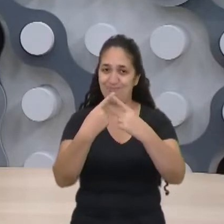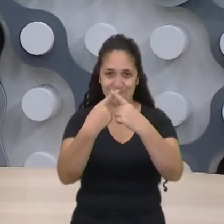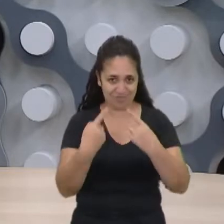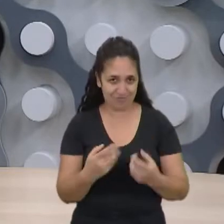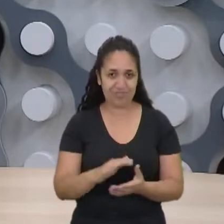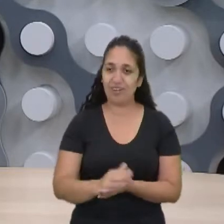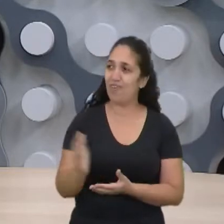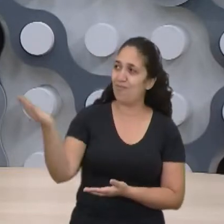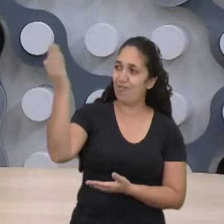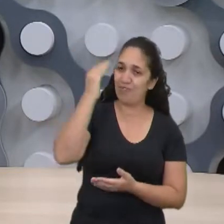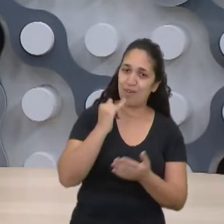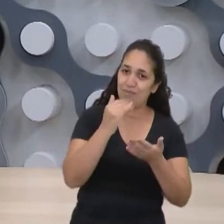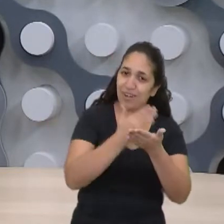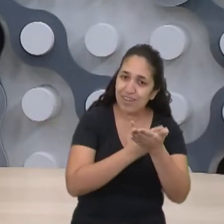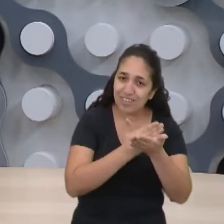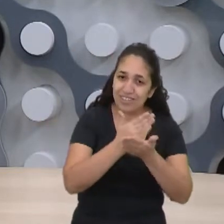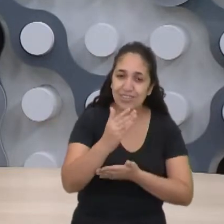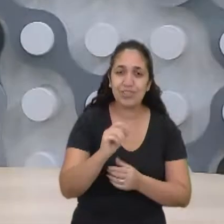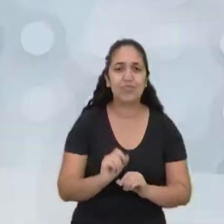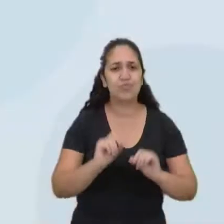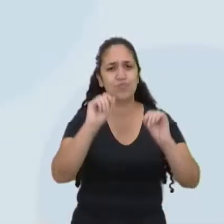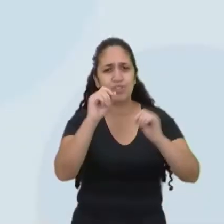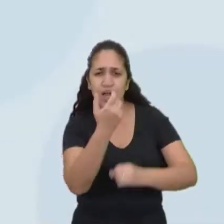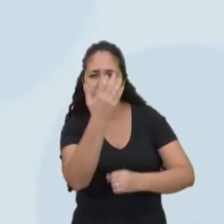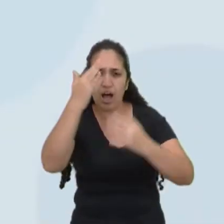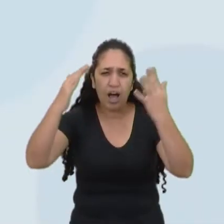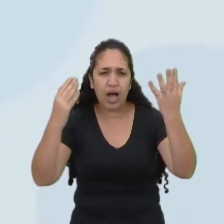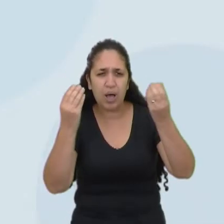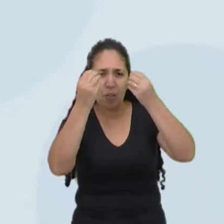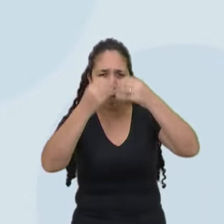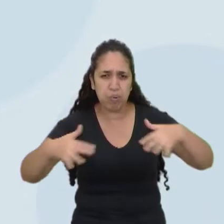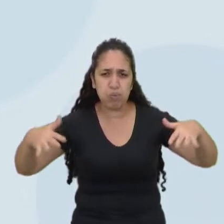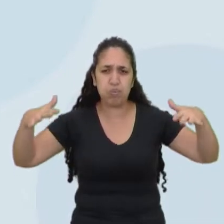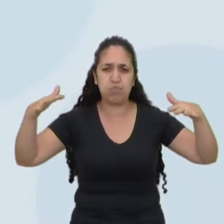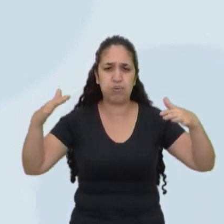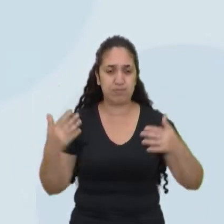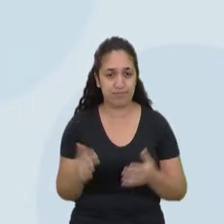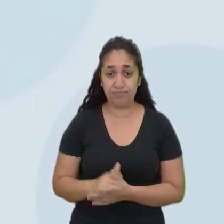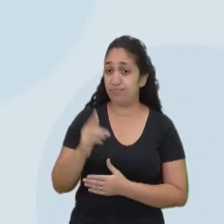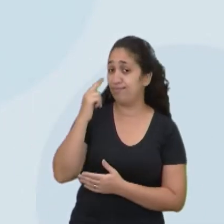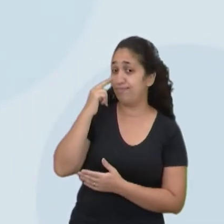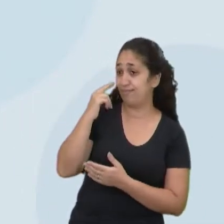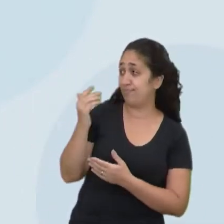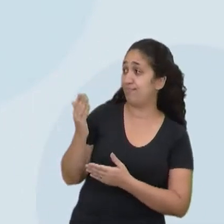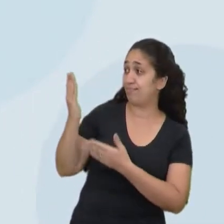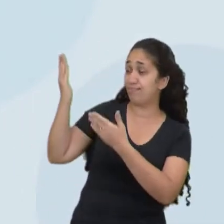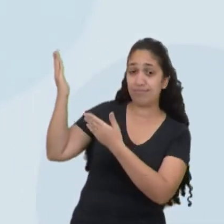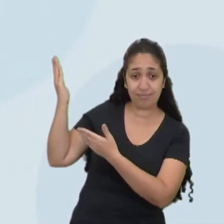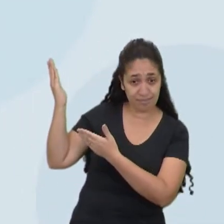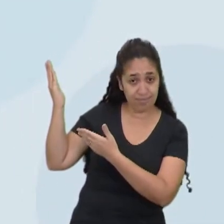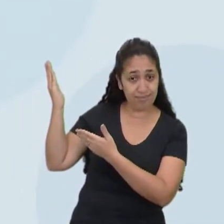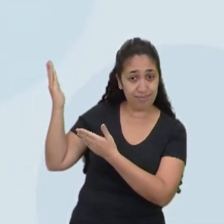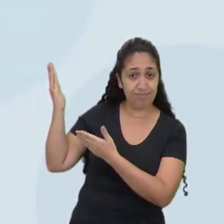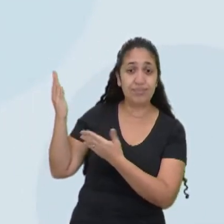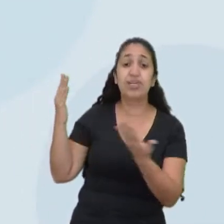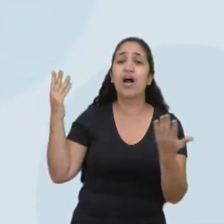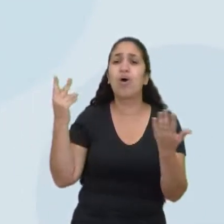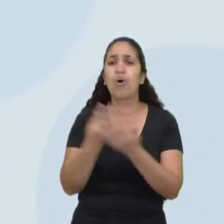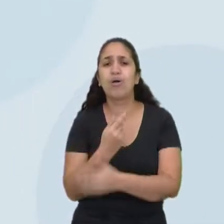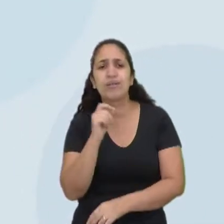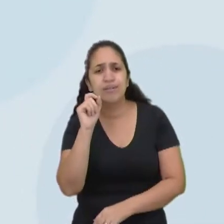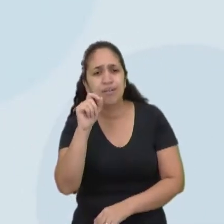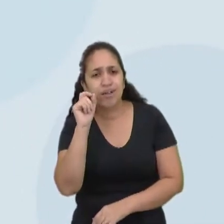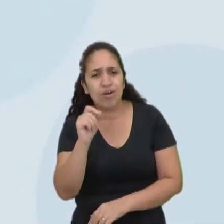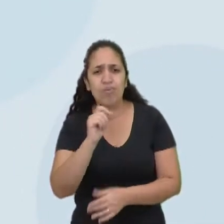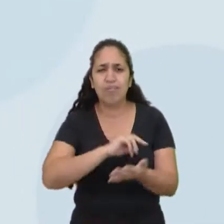Vamos lá dar uma introdução aí sobre os desastres naturais, aí tá aí na tela para vocês. Os desastres naturais podem ser provocados